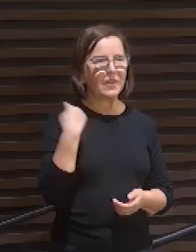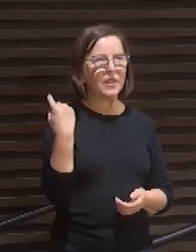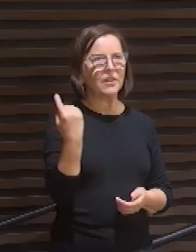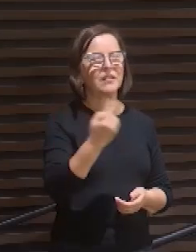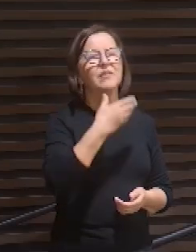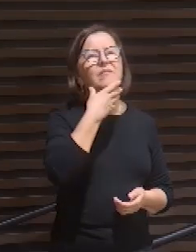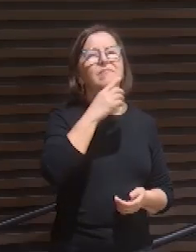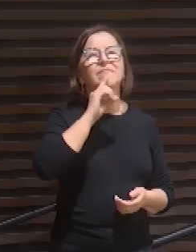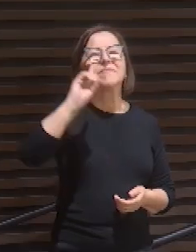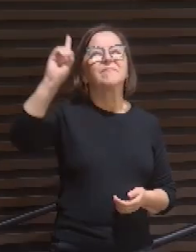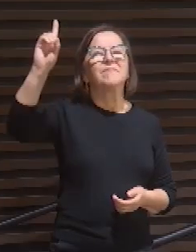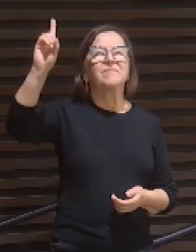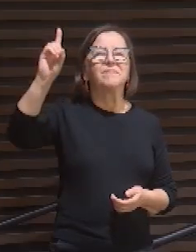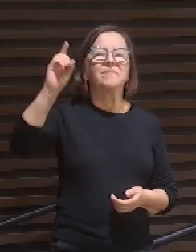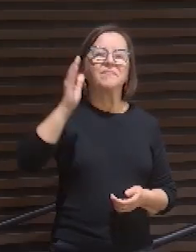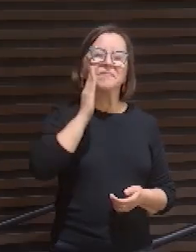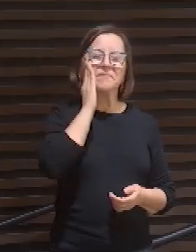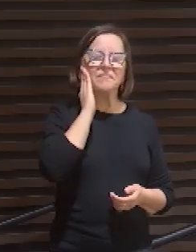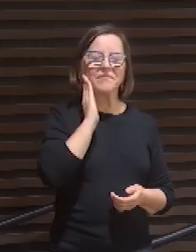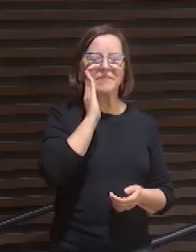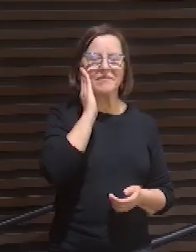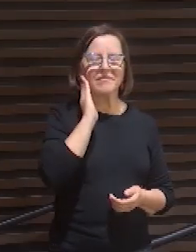querido,